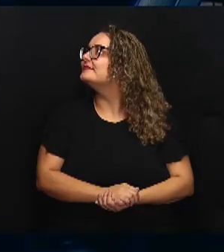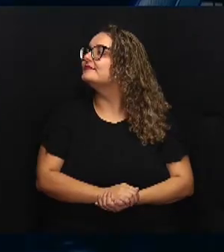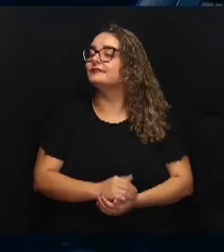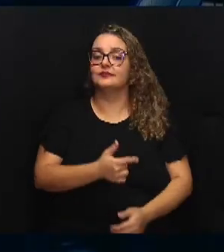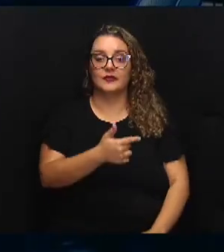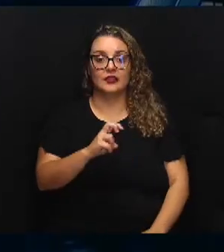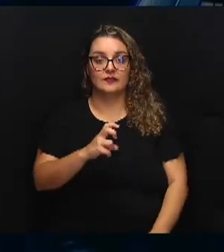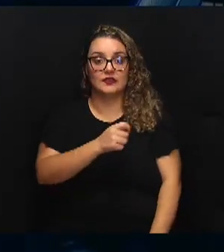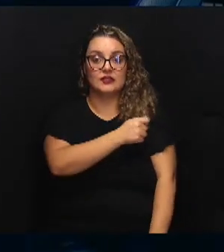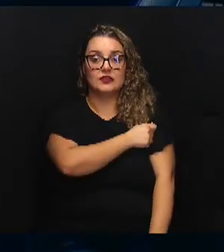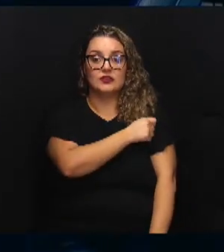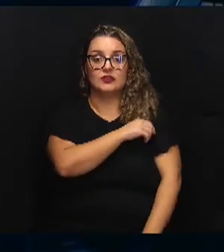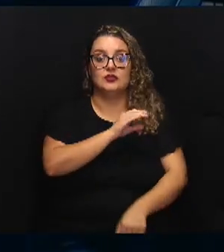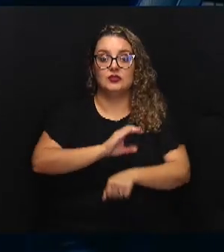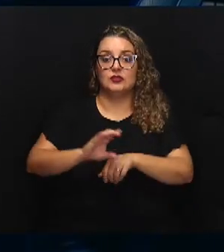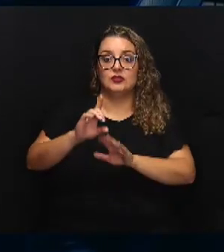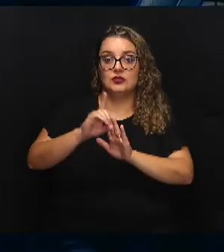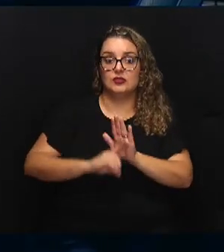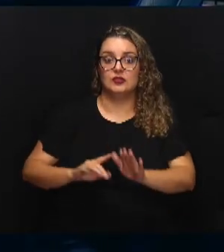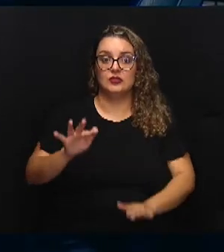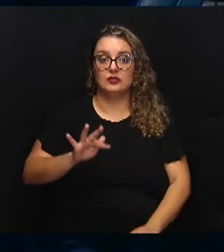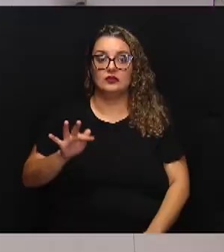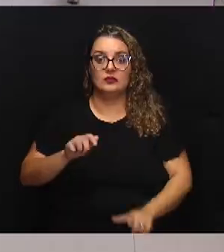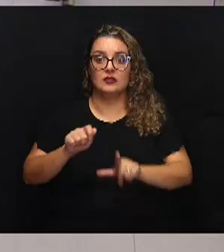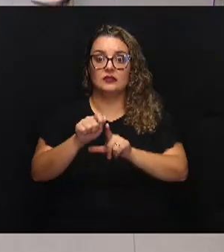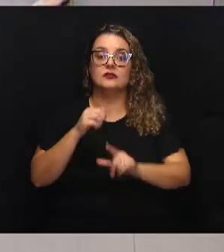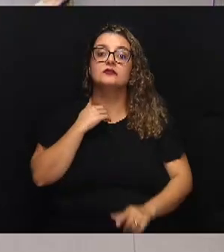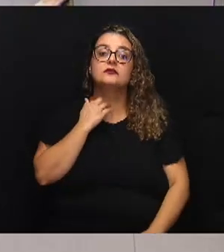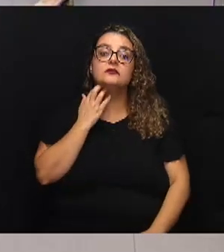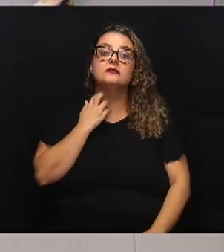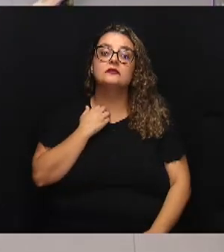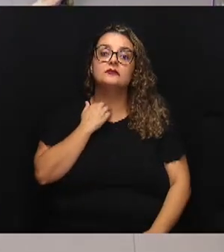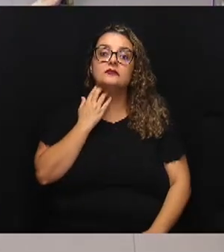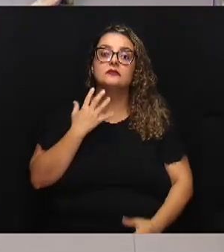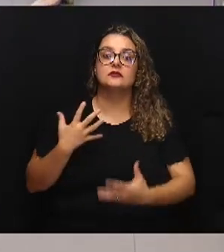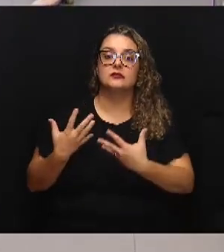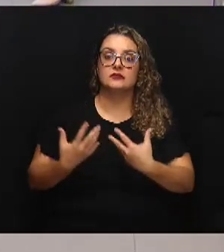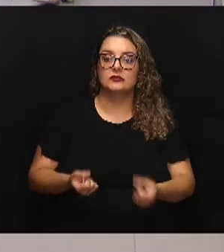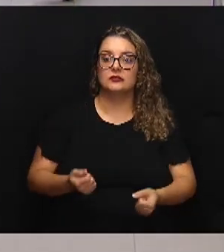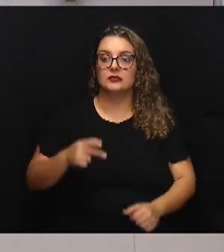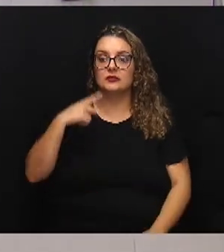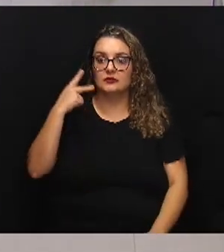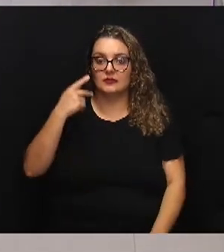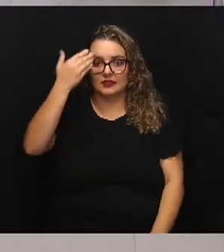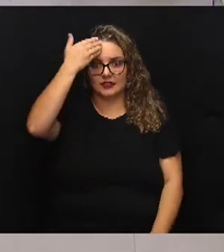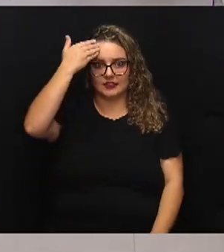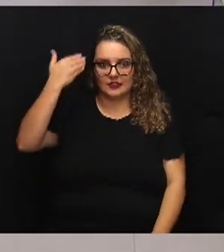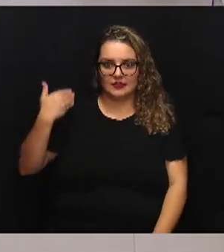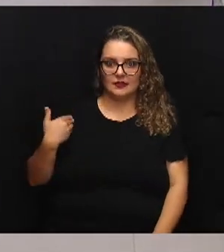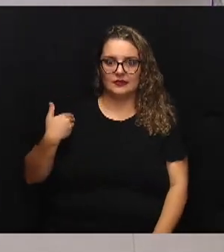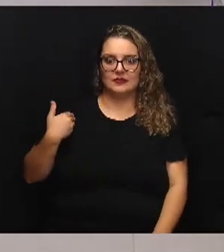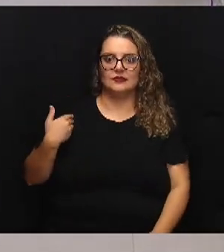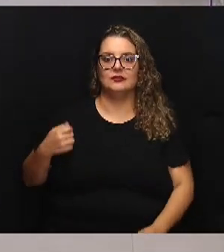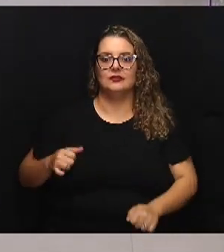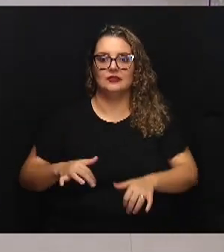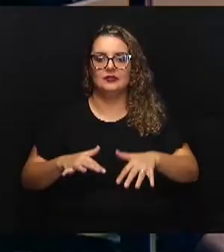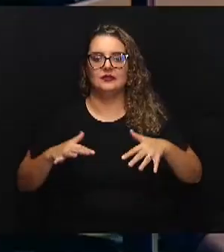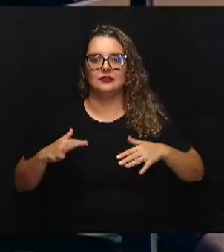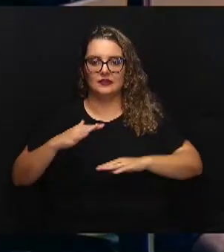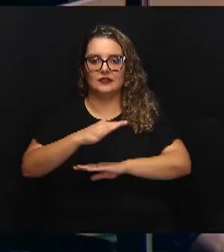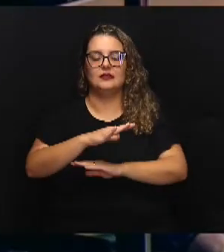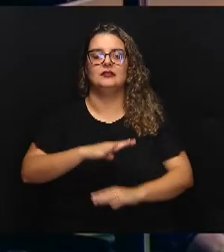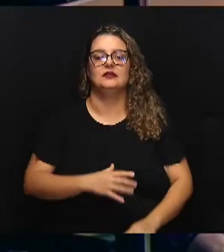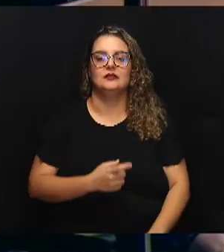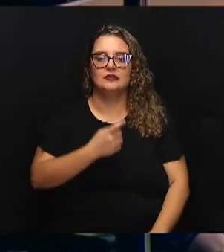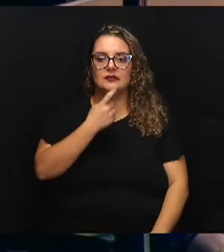25 estudantes do curso de Direito da Faculdade Anhanguera foram recepcionados pela vereadora Débora Palermo no plenário da Câmara